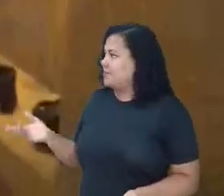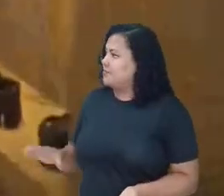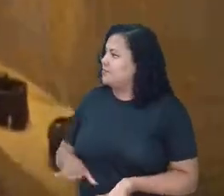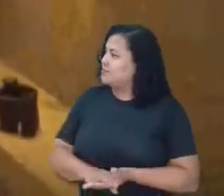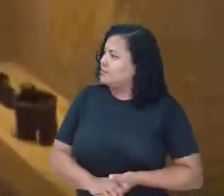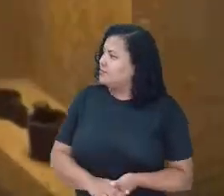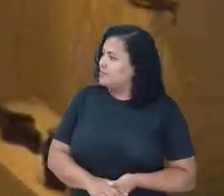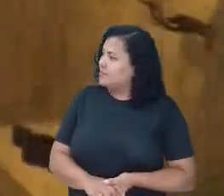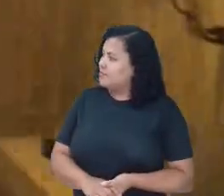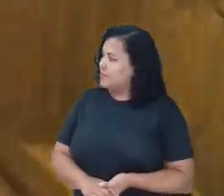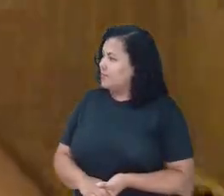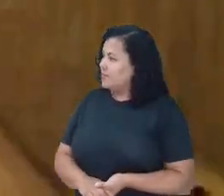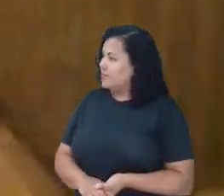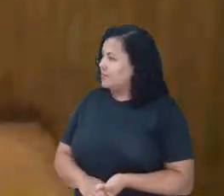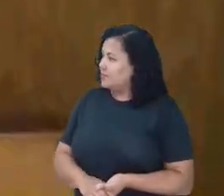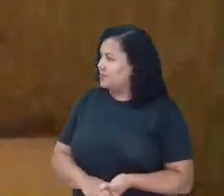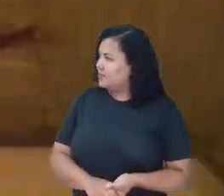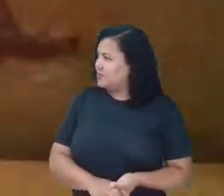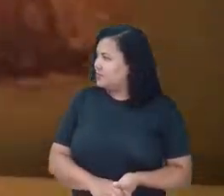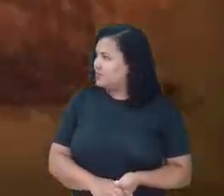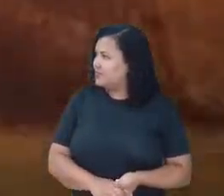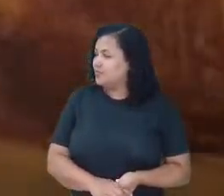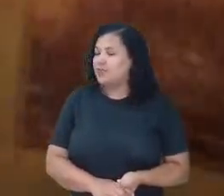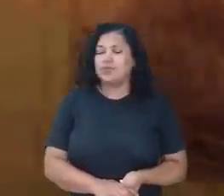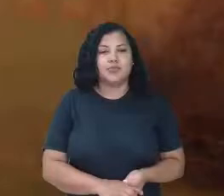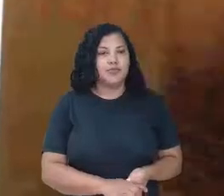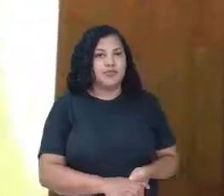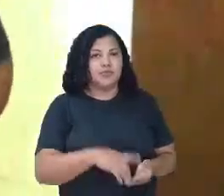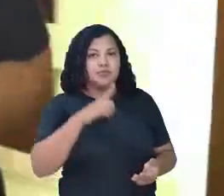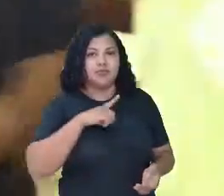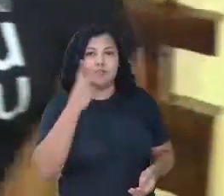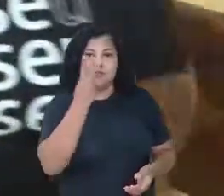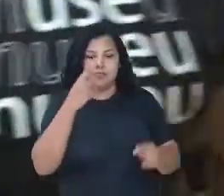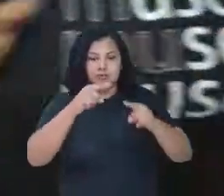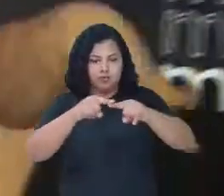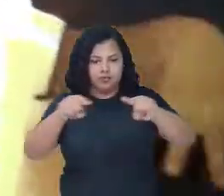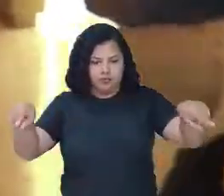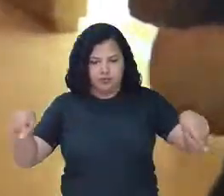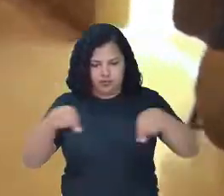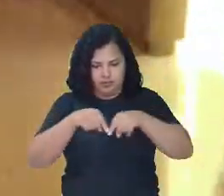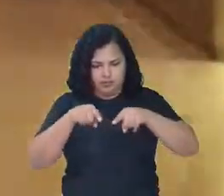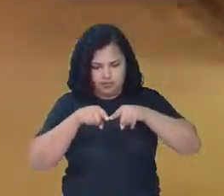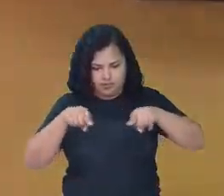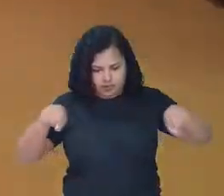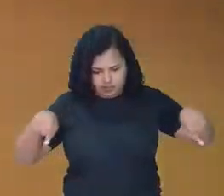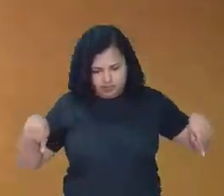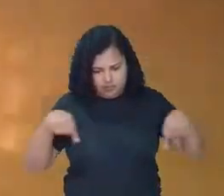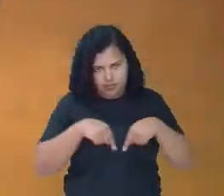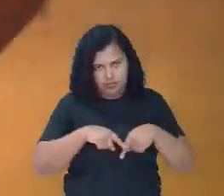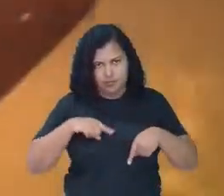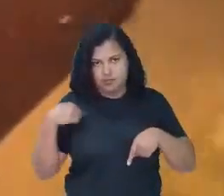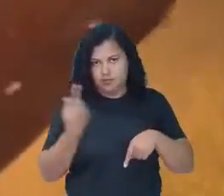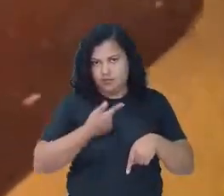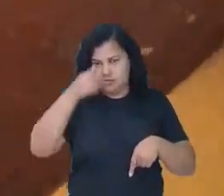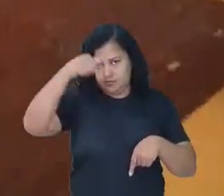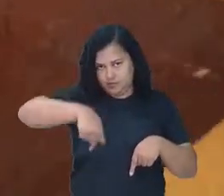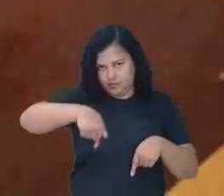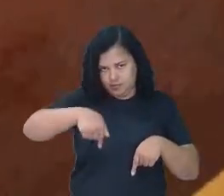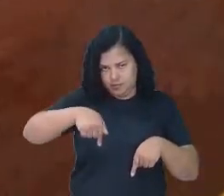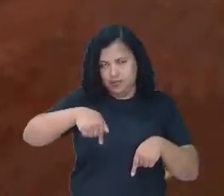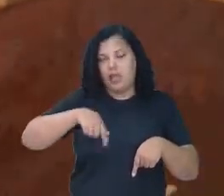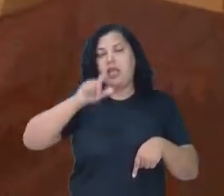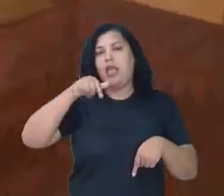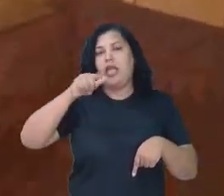Uma sala, na verdade, duas salas que a gente sempre relaciona, que é essa que a gente chama